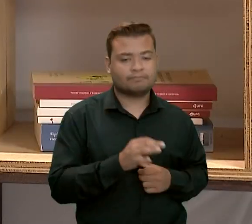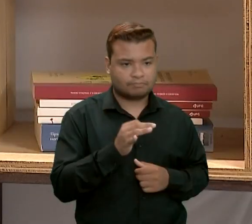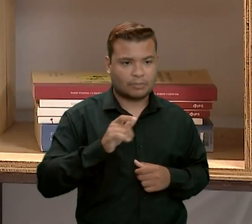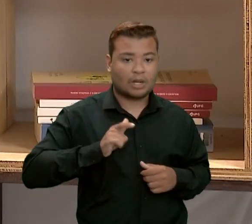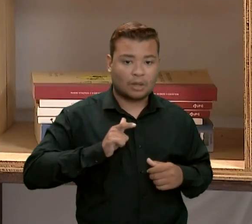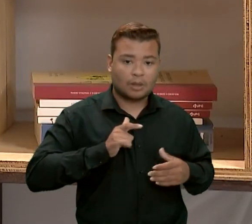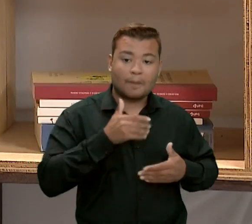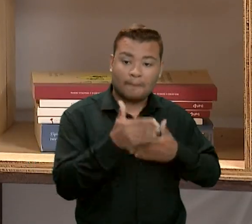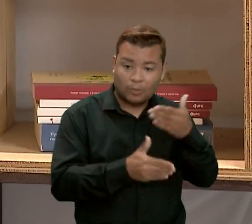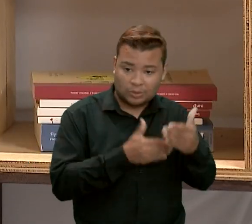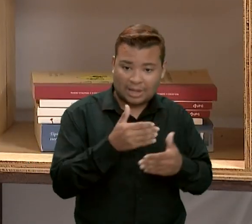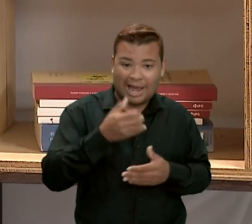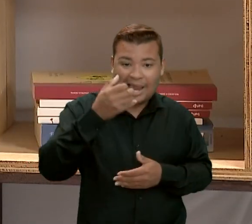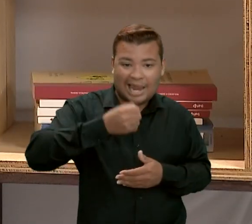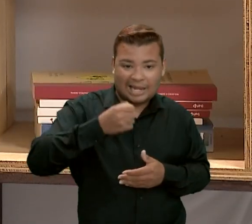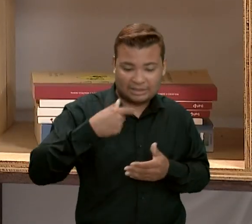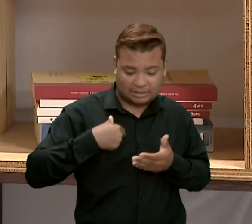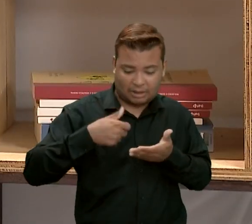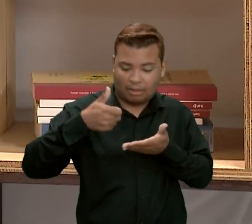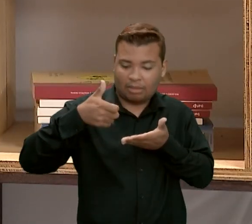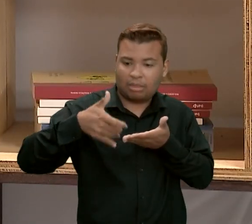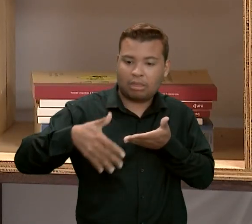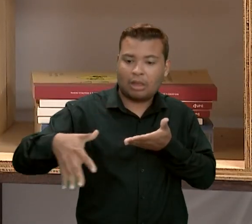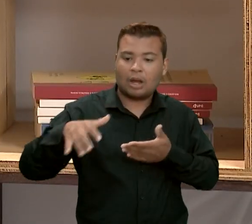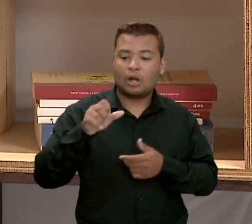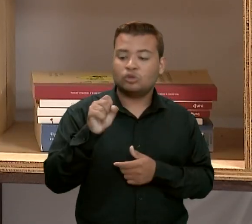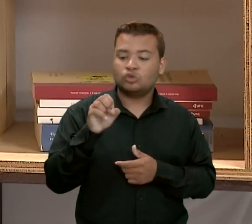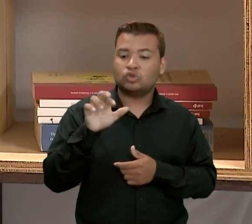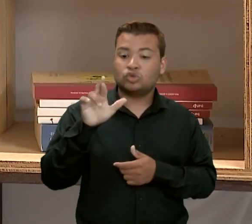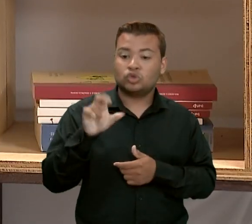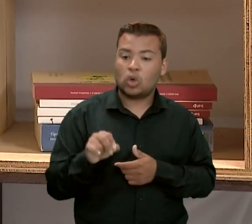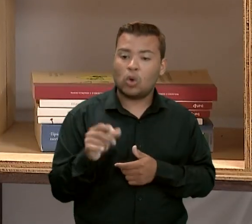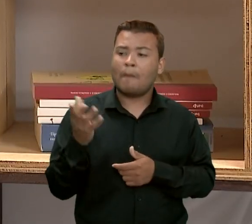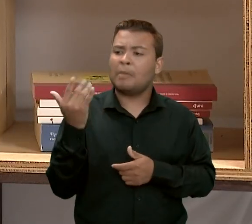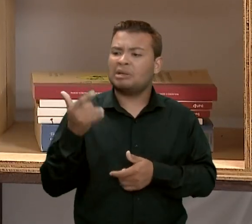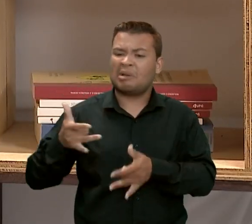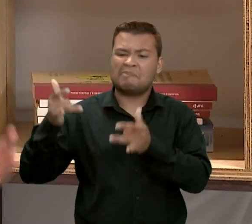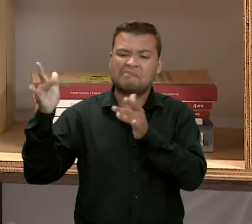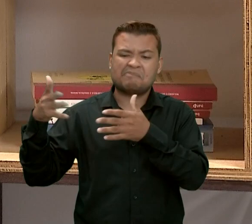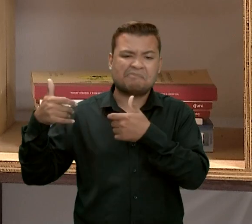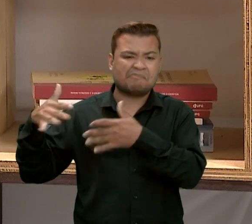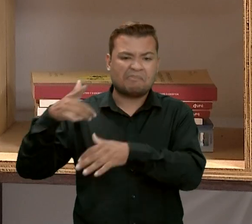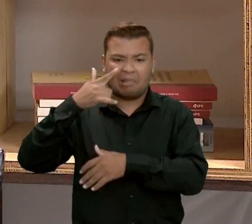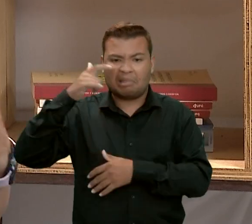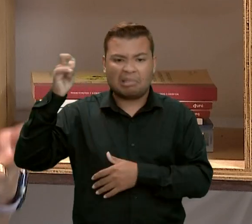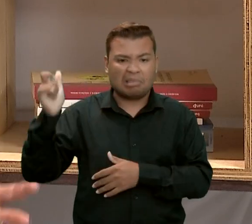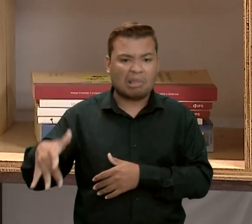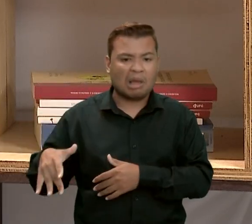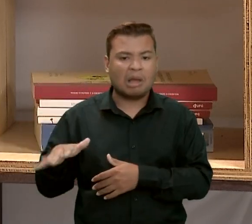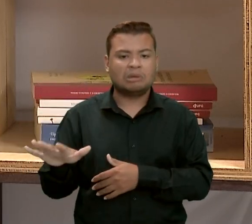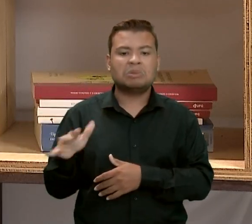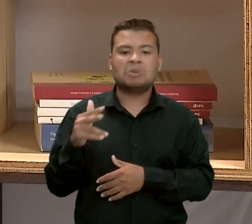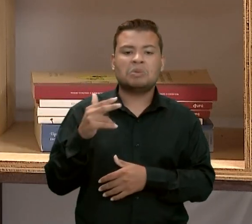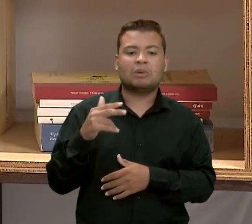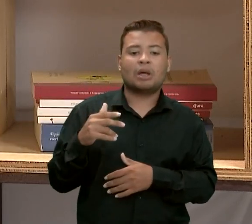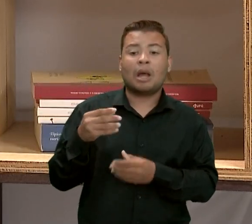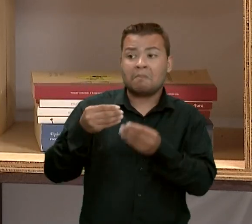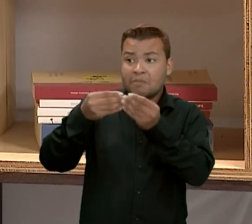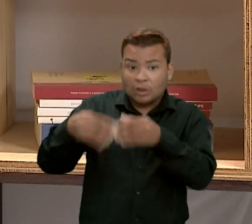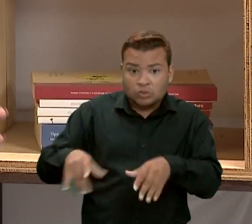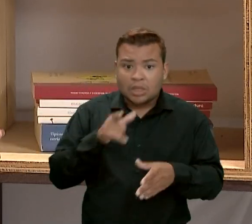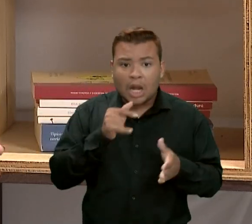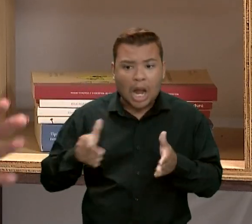por exemplo, o soro do leite, que é um material que jogava fora e que era altamente contaminante, os rios e tudo